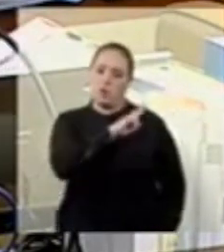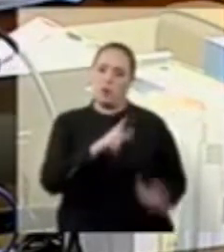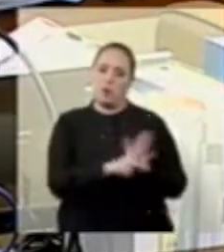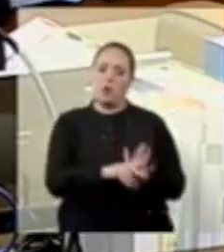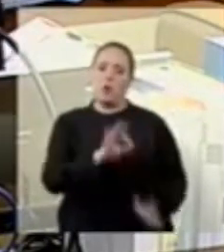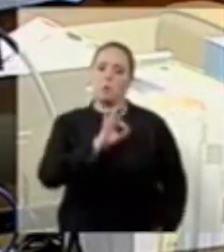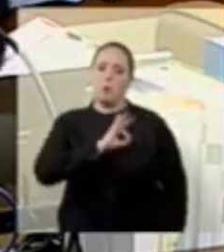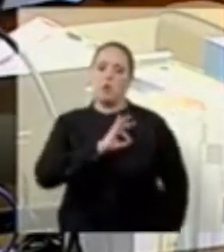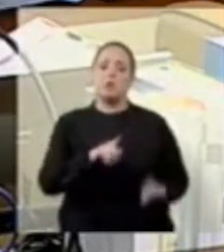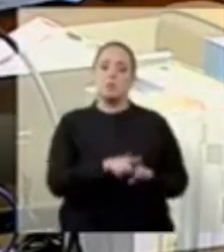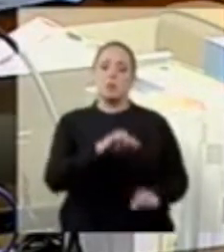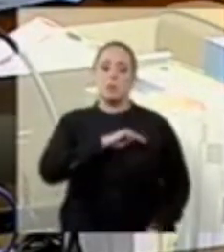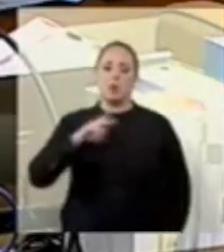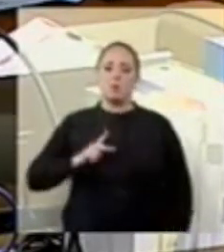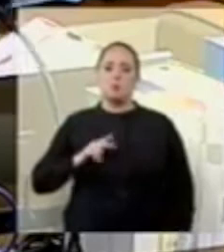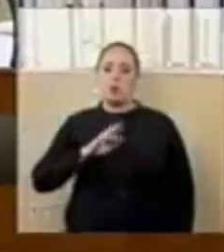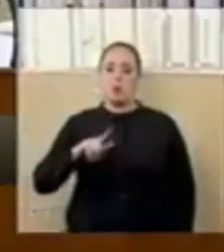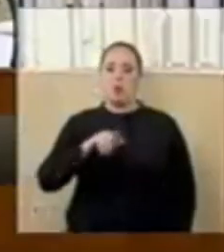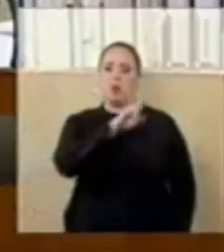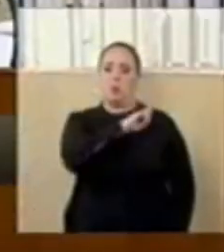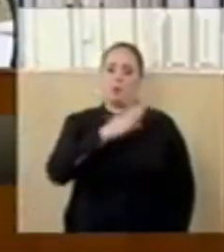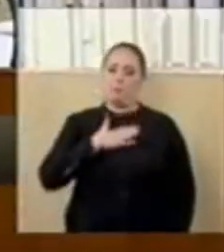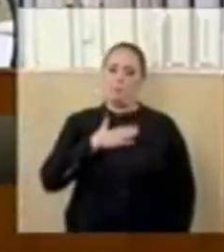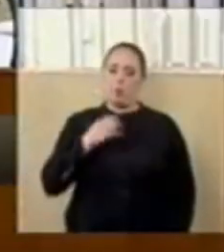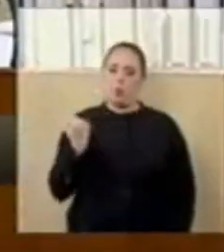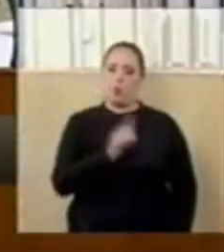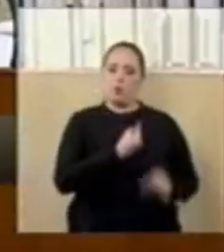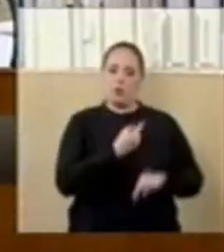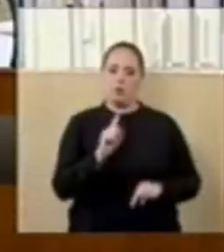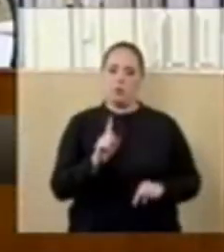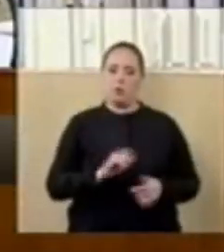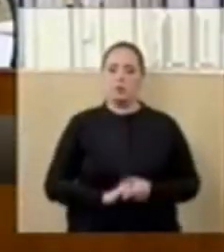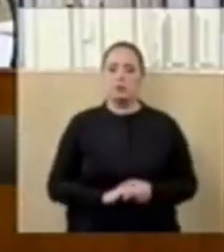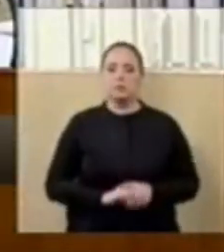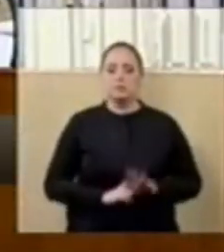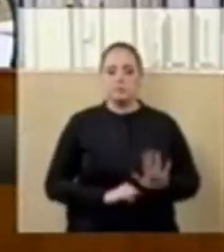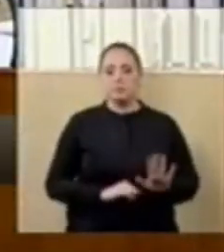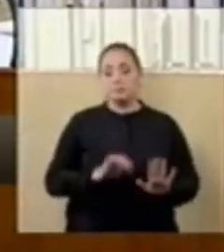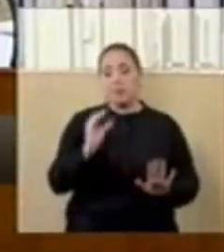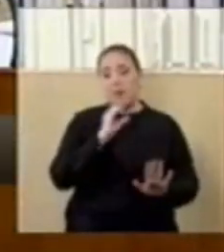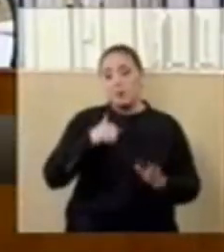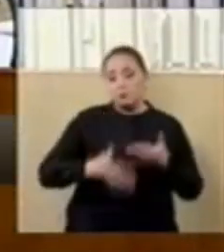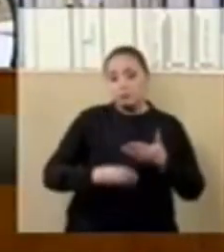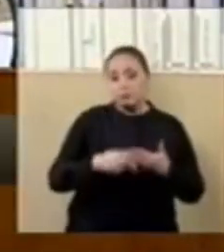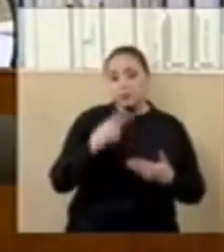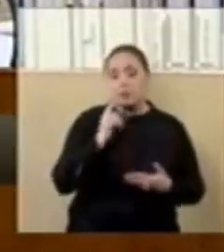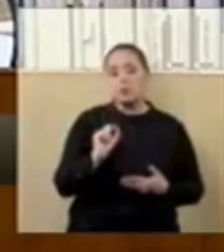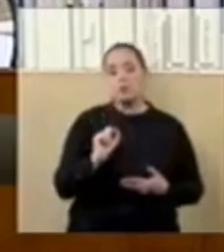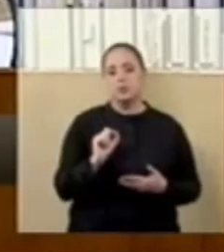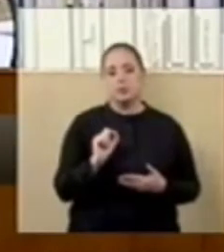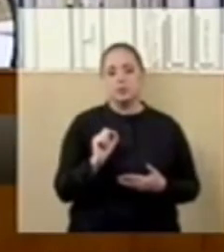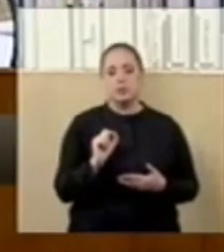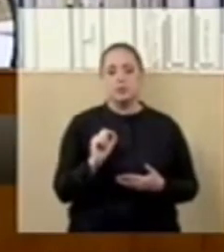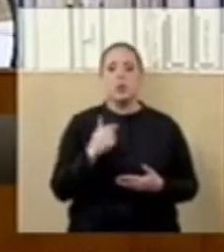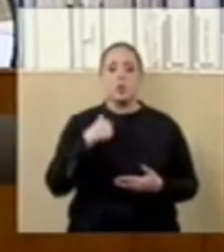público e não de juízo obrigado aos ministro destacou a consciência me permite afirmar que eu